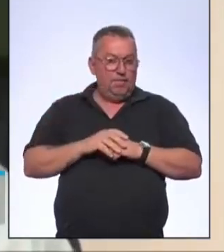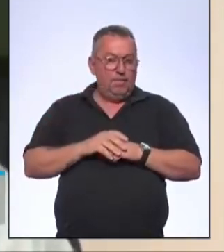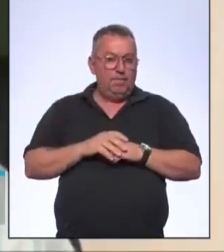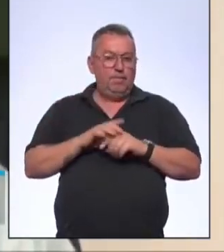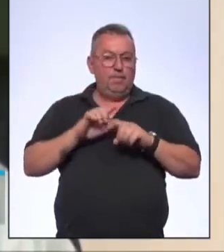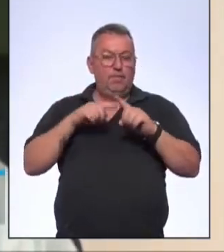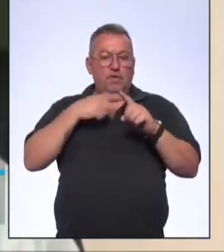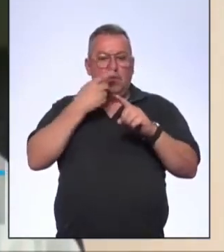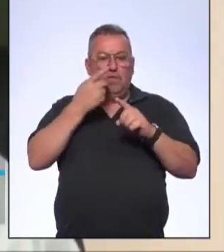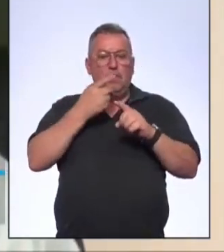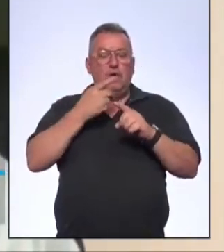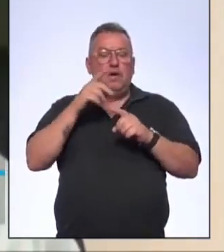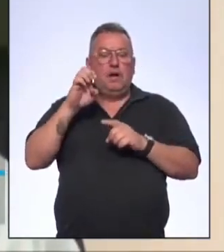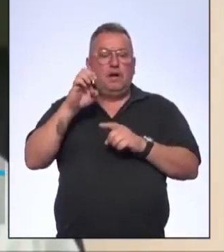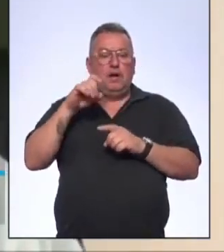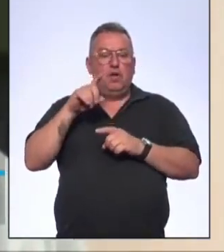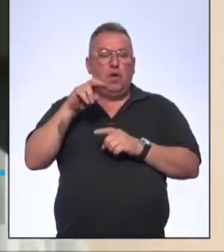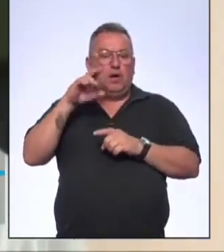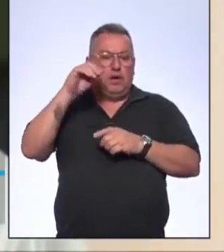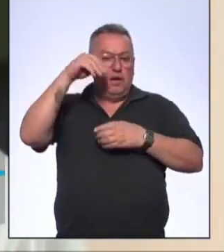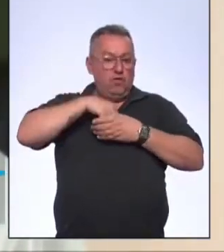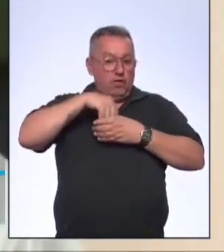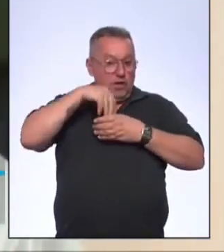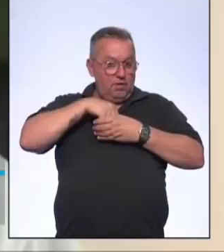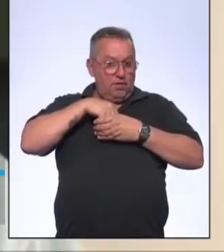a gente só está falando das endócrinas.